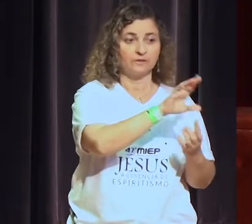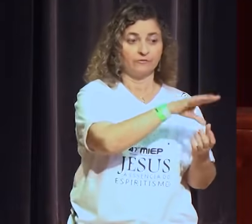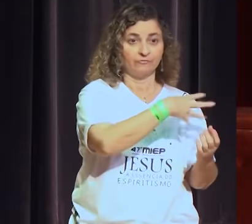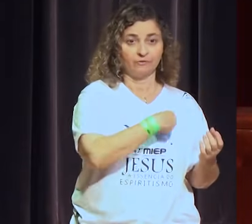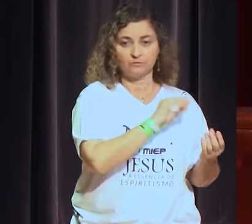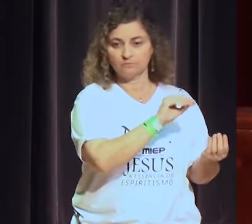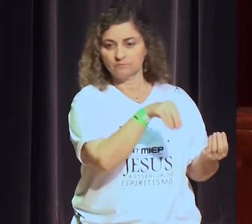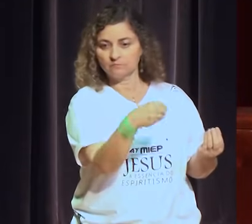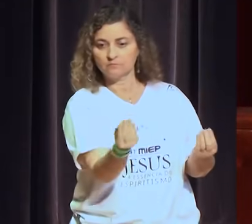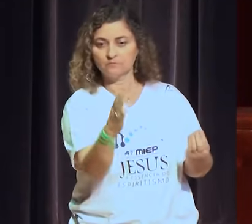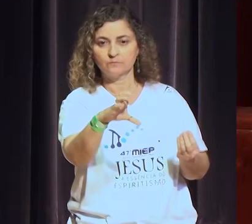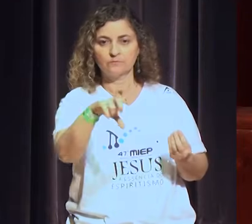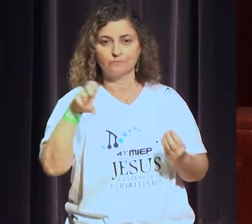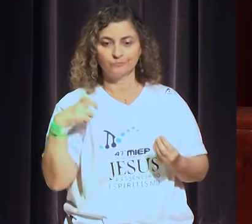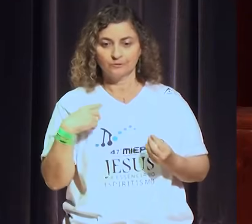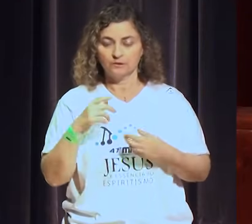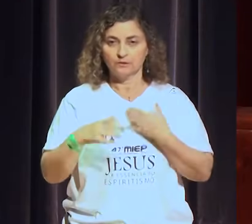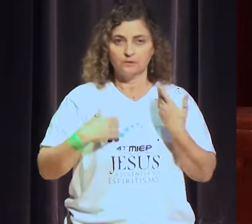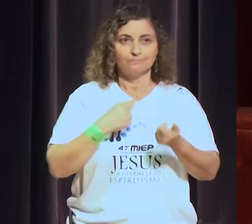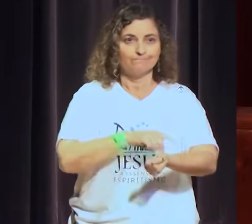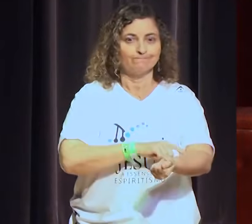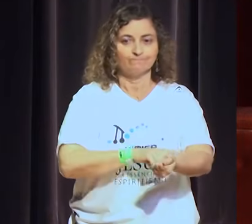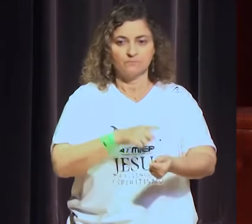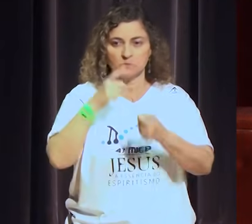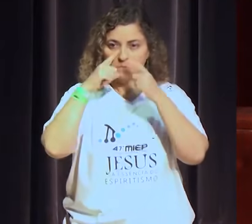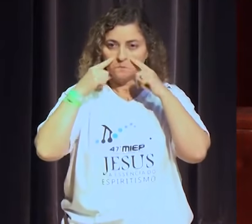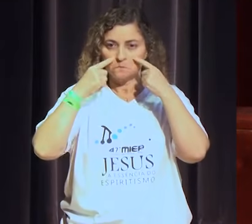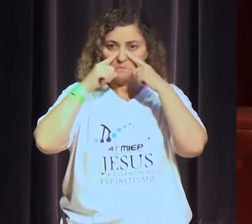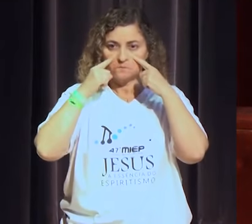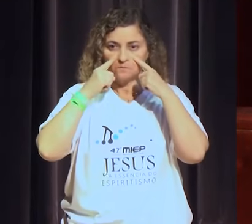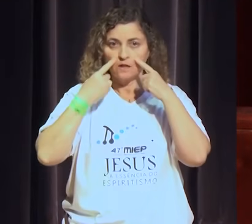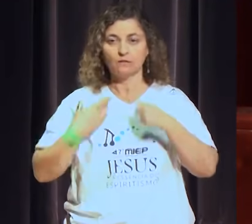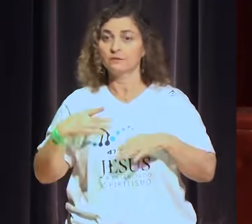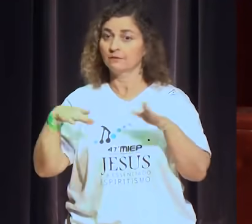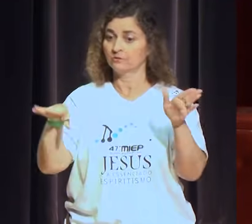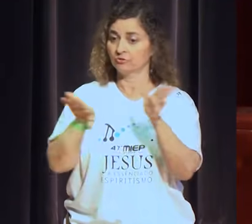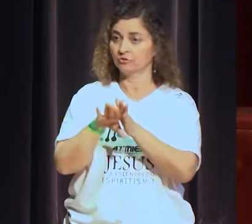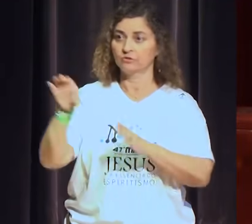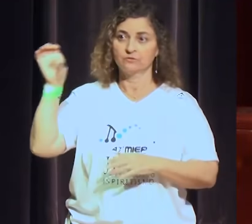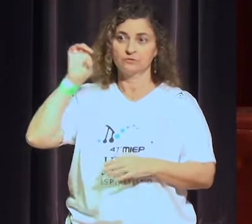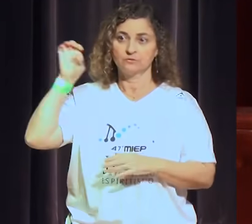aquela situação. Chega o Emmanuel, falou, por que você está chorando? Falou assim, o senhor não sabe?